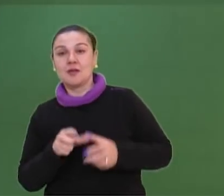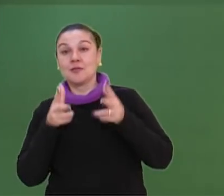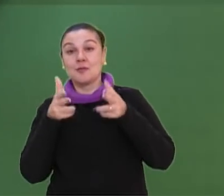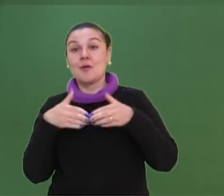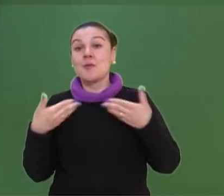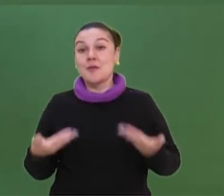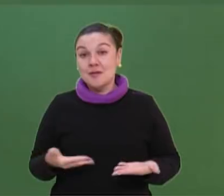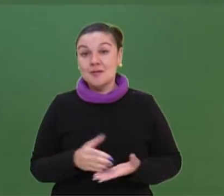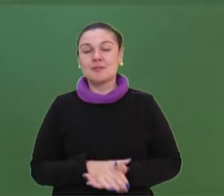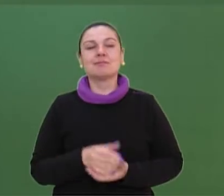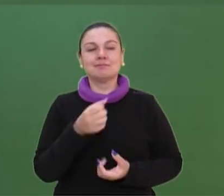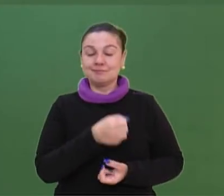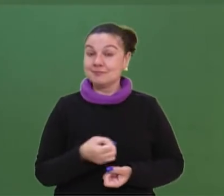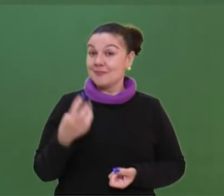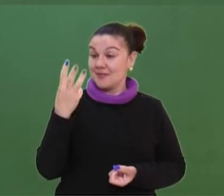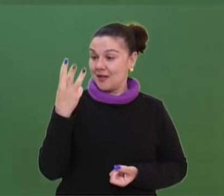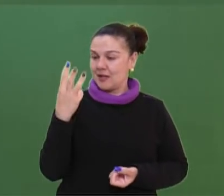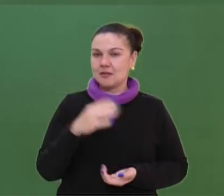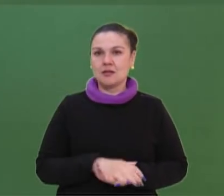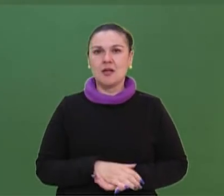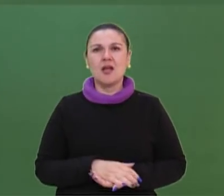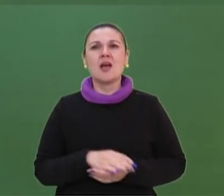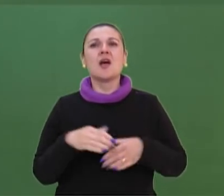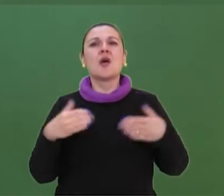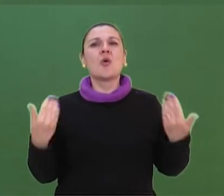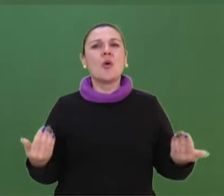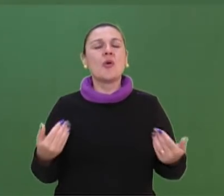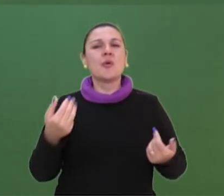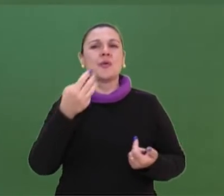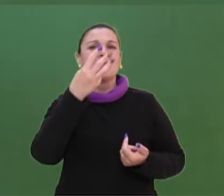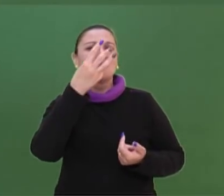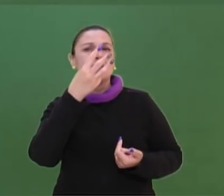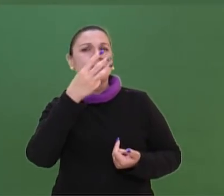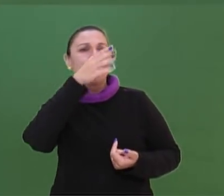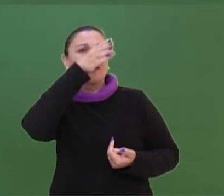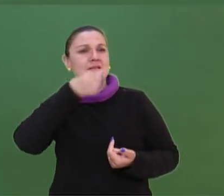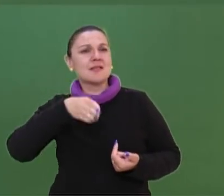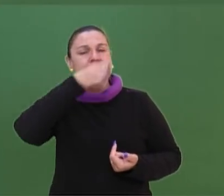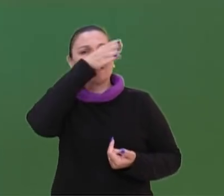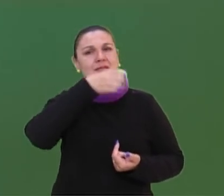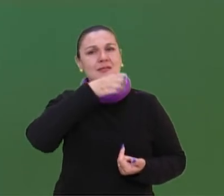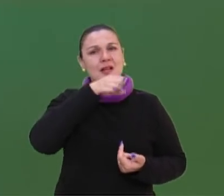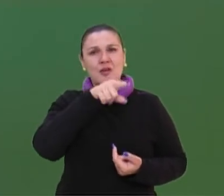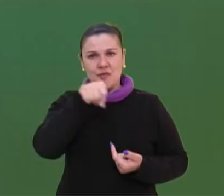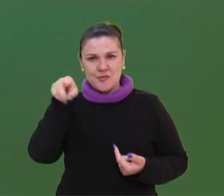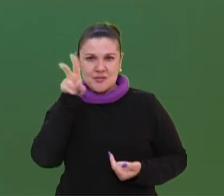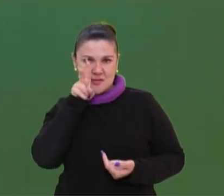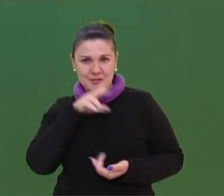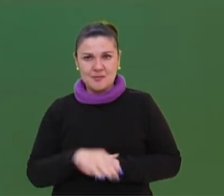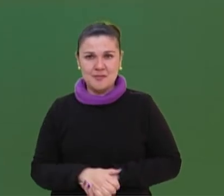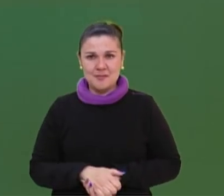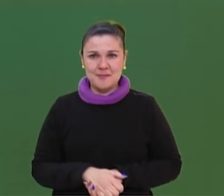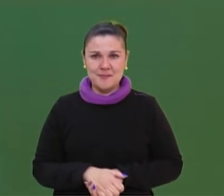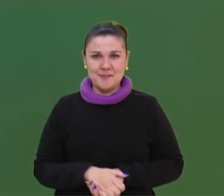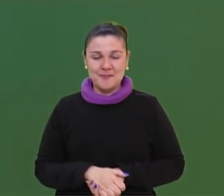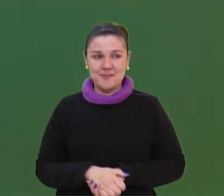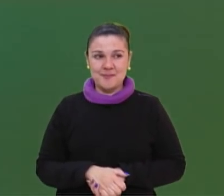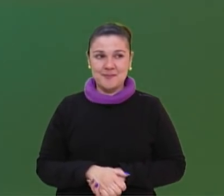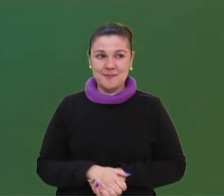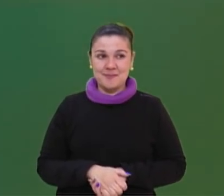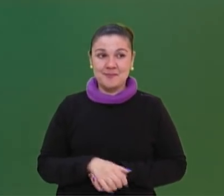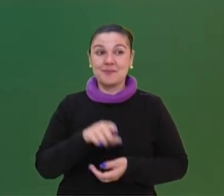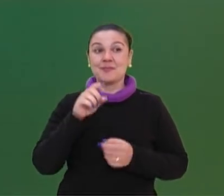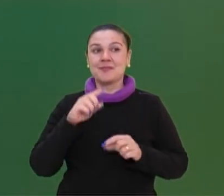deu? 3 lados. Que polígono que nós chamamos que tem 3 lados? Vocês lembram? Então,